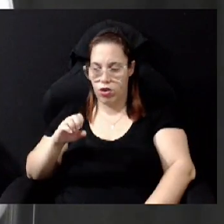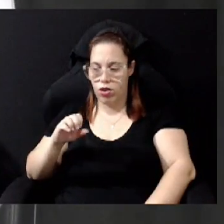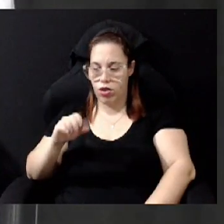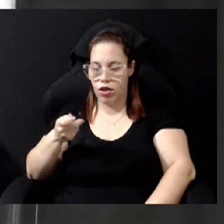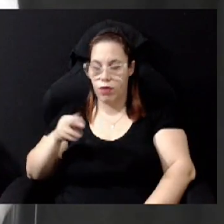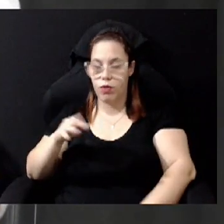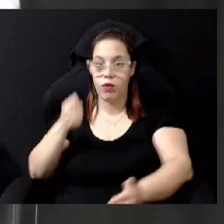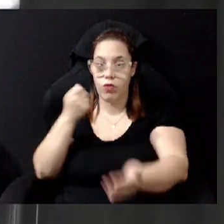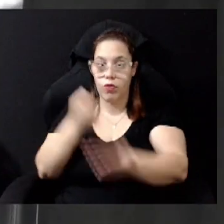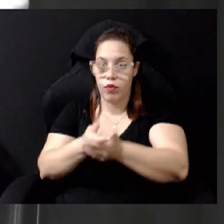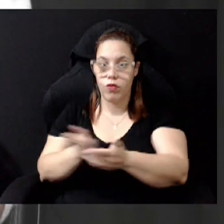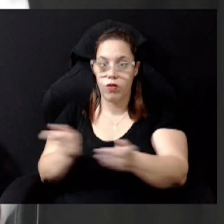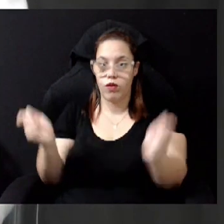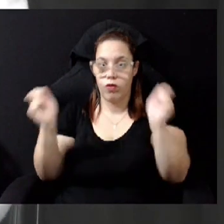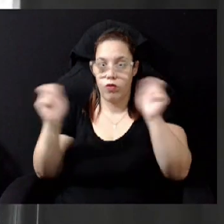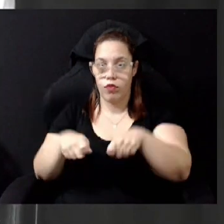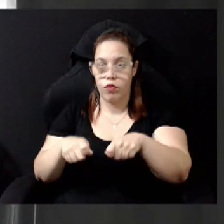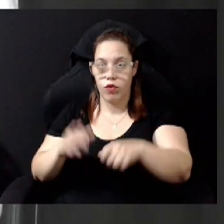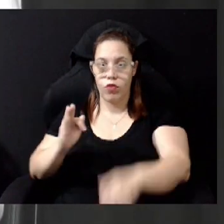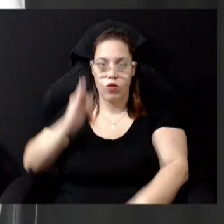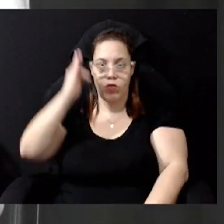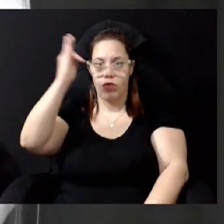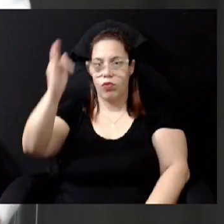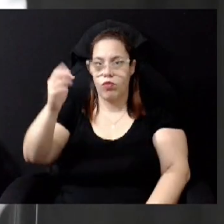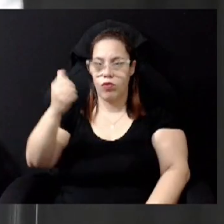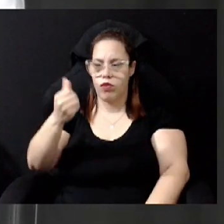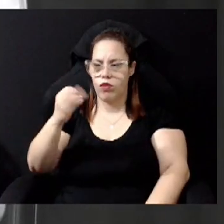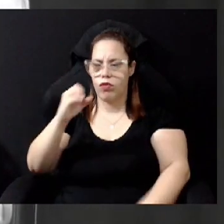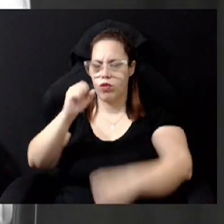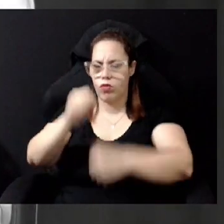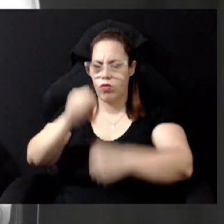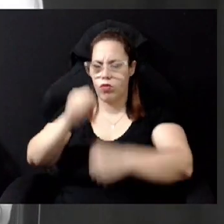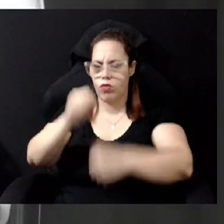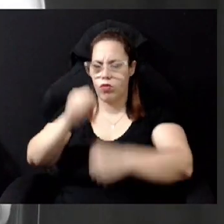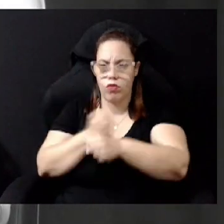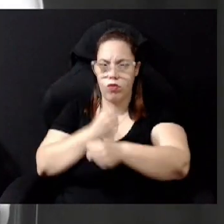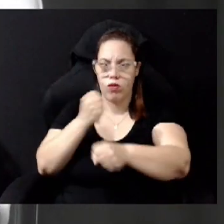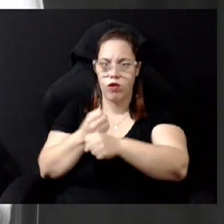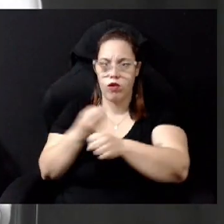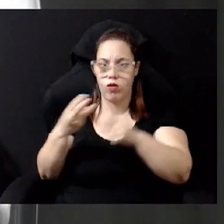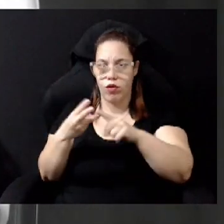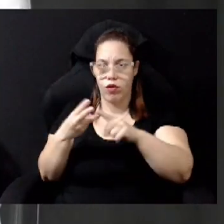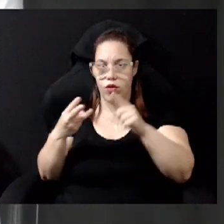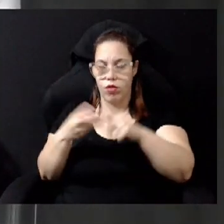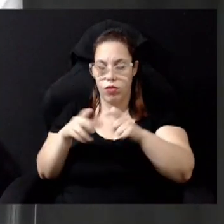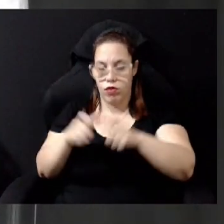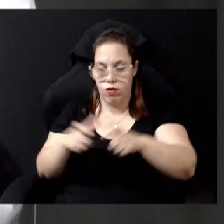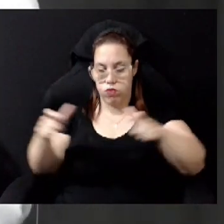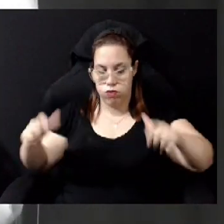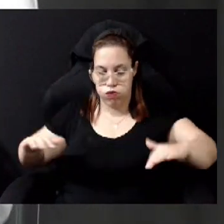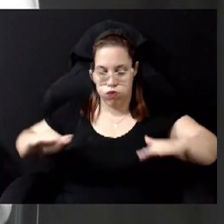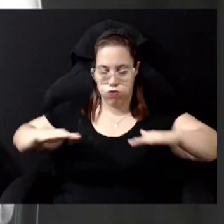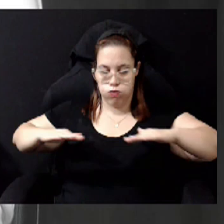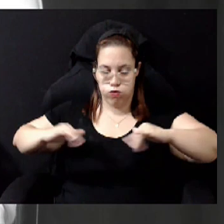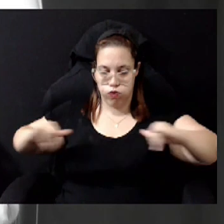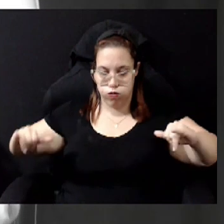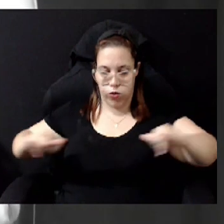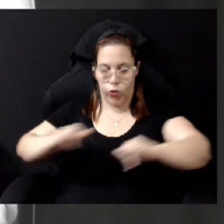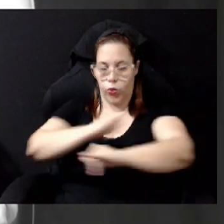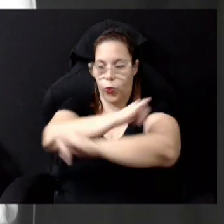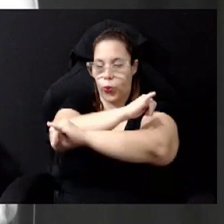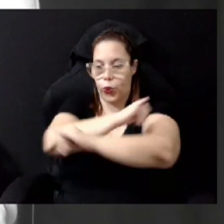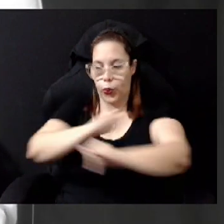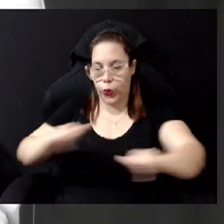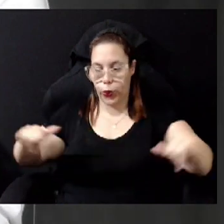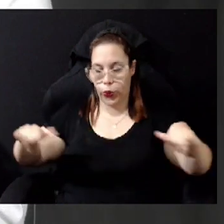possibilidade de um futuro, dentro de 10 anos, a construção de uma terceira grande pista para transformar o aeroporto naquilo que ele